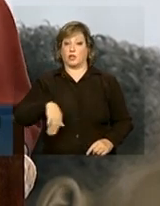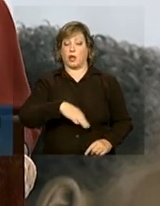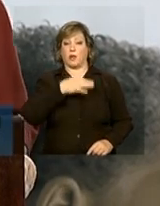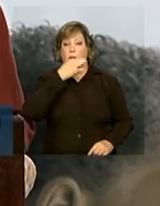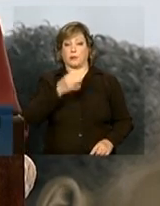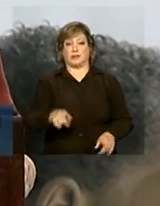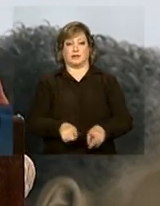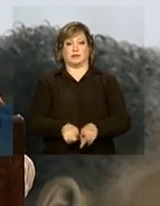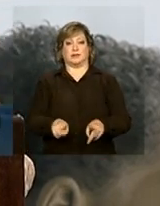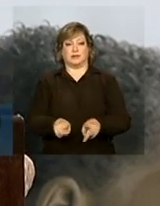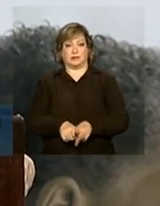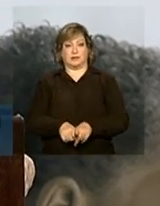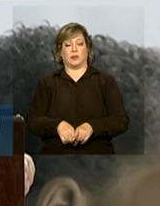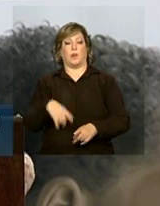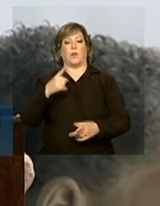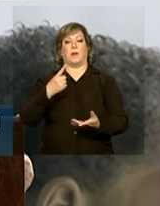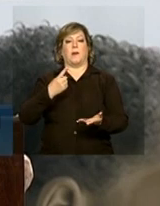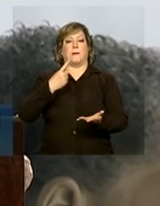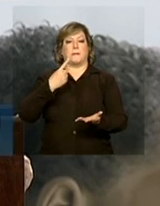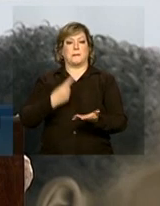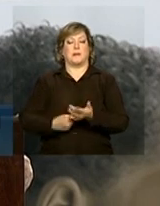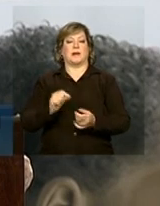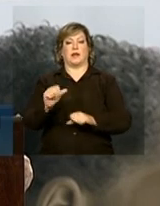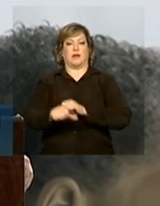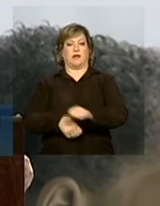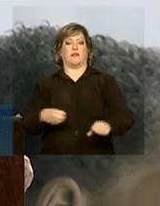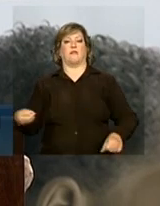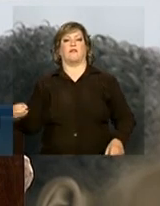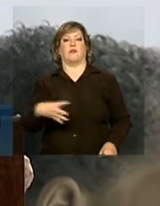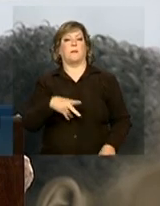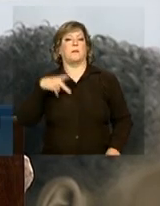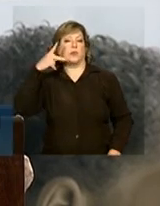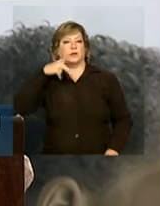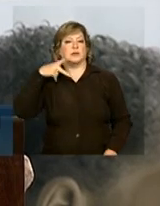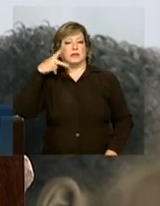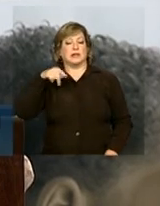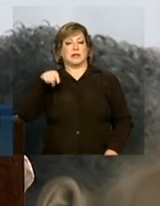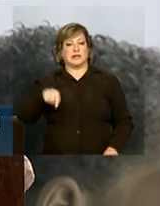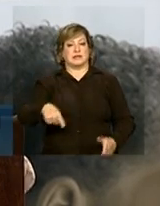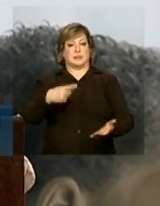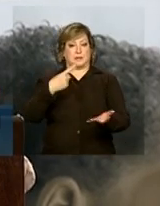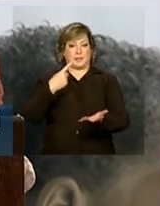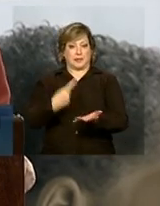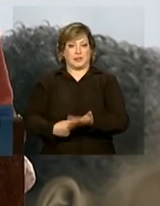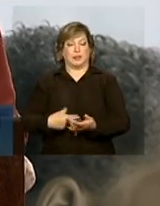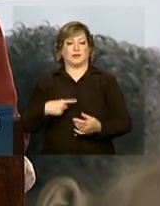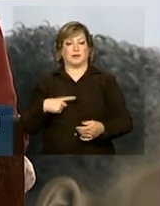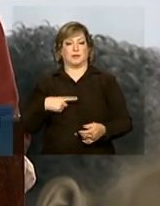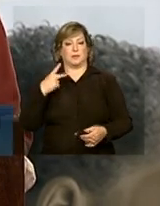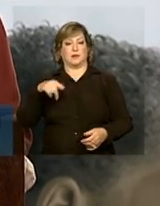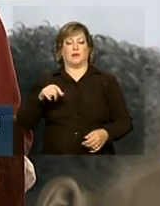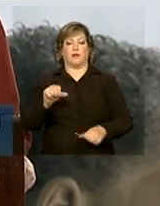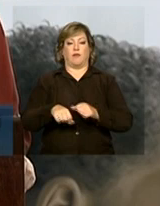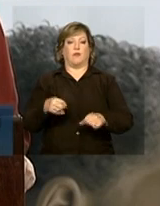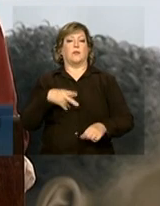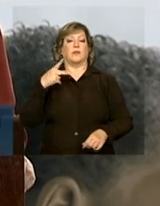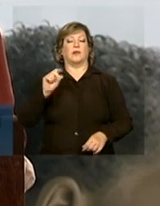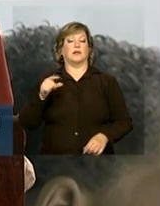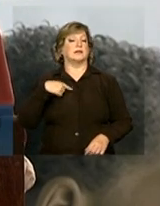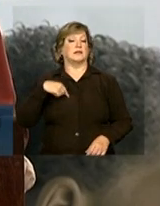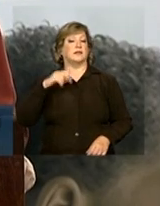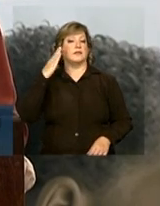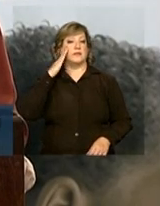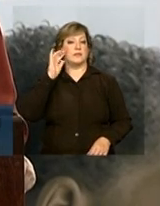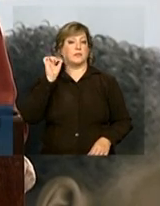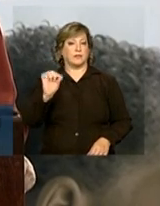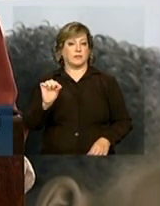também um pacto pela reforma política. Esse pacto pela reforma política, ele visava